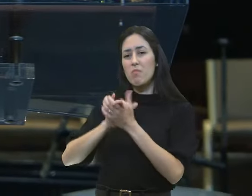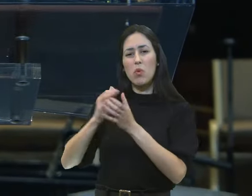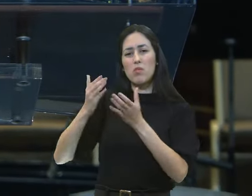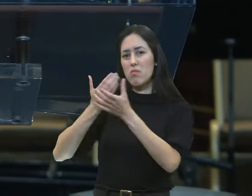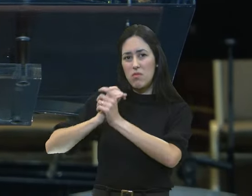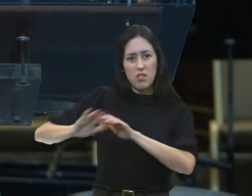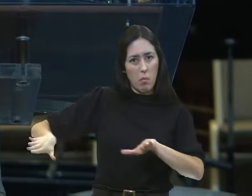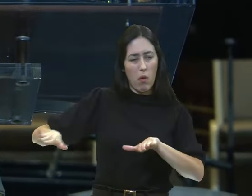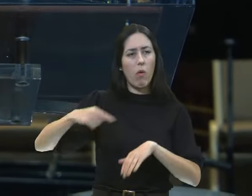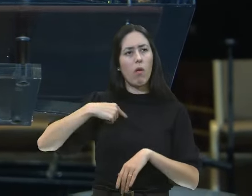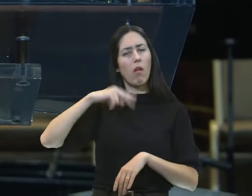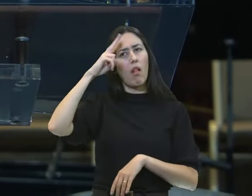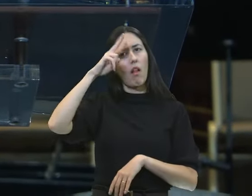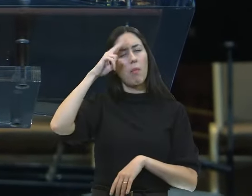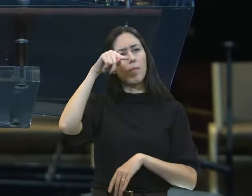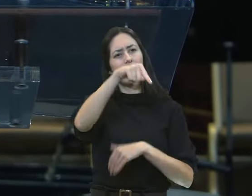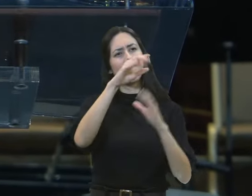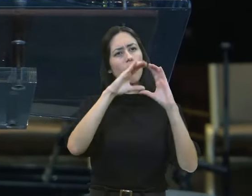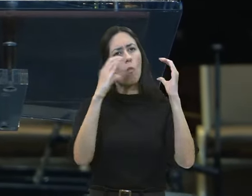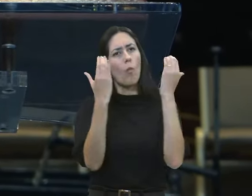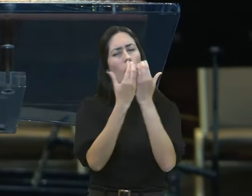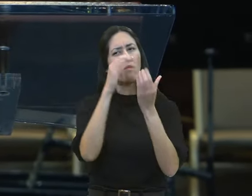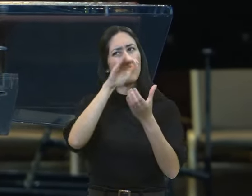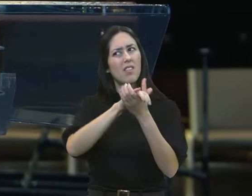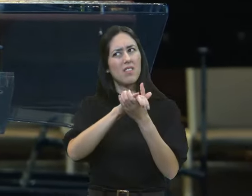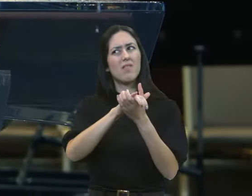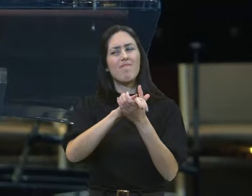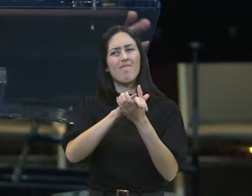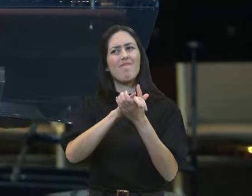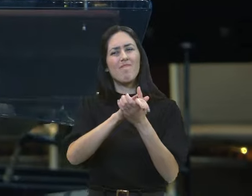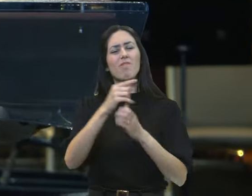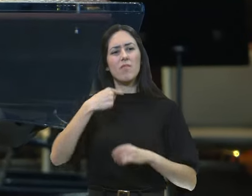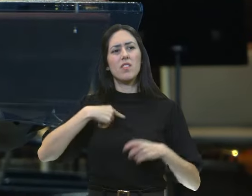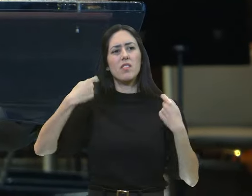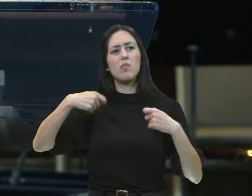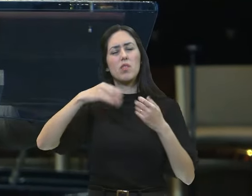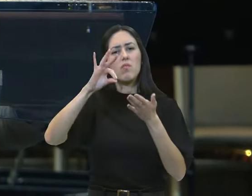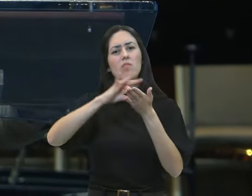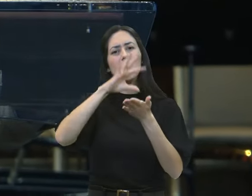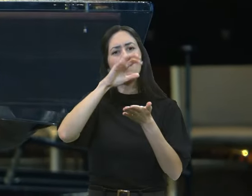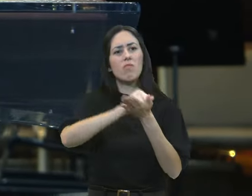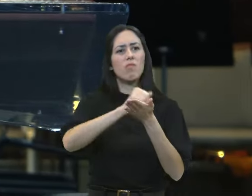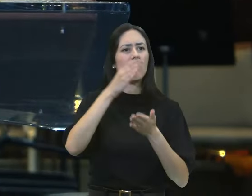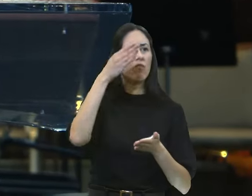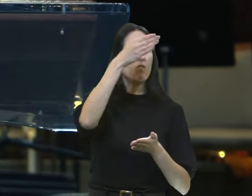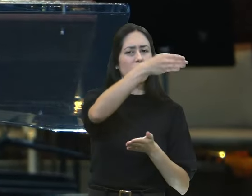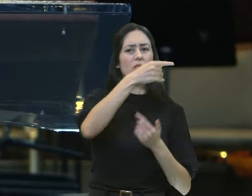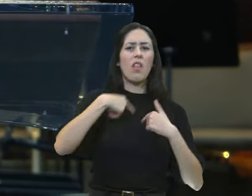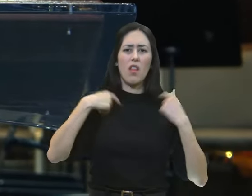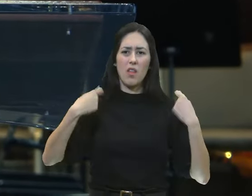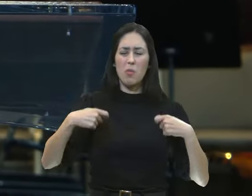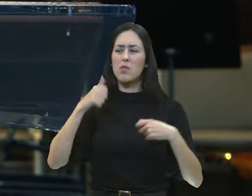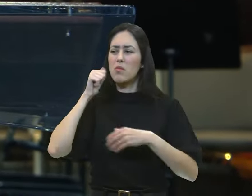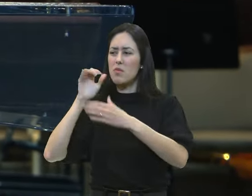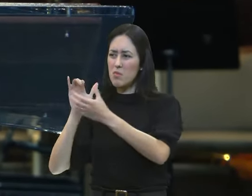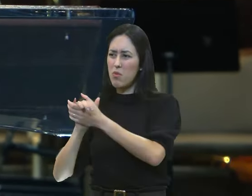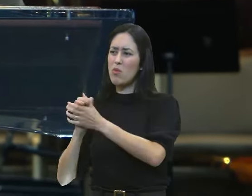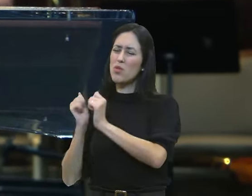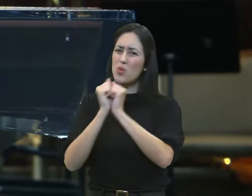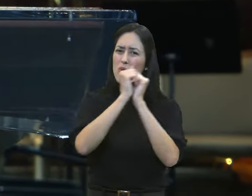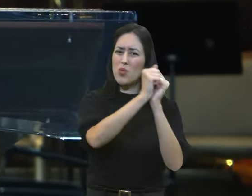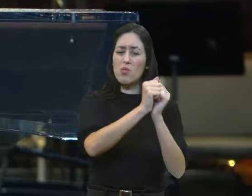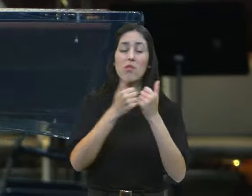congresso de casais aqui. Ele disse: eu preciso me inscrever, preciso inscrever minha esposa nesse negócio.